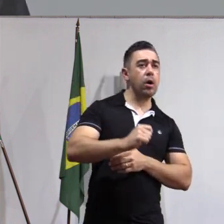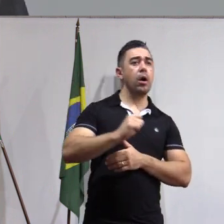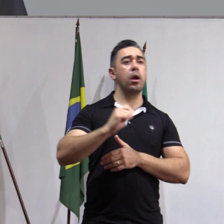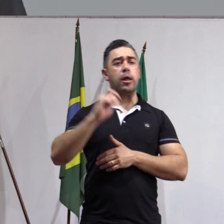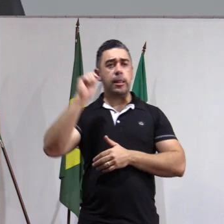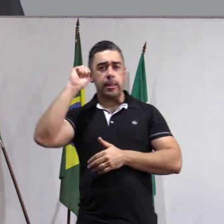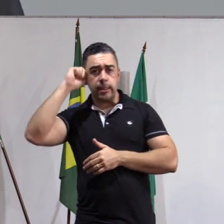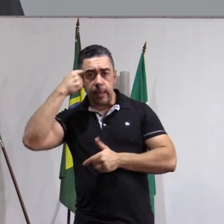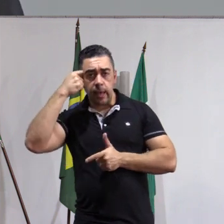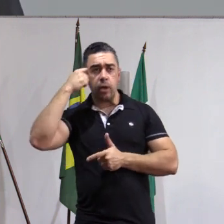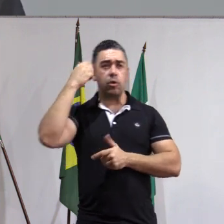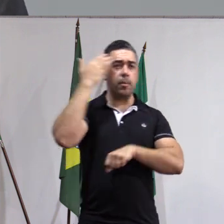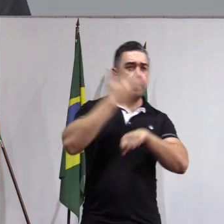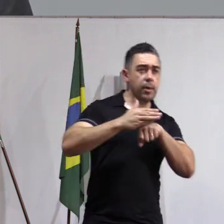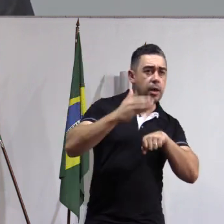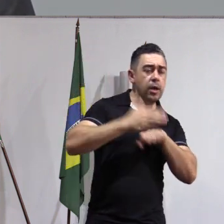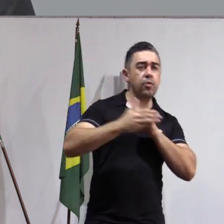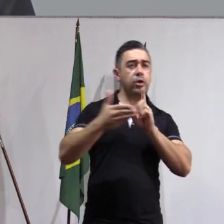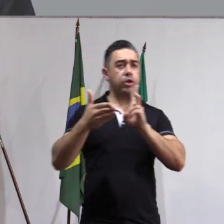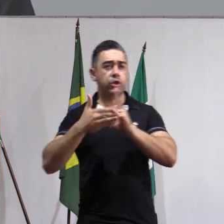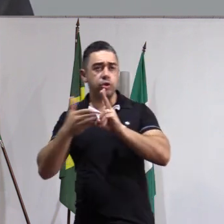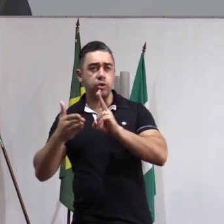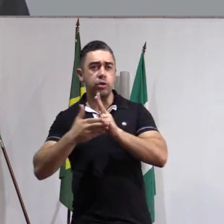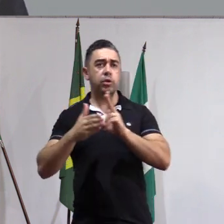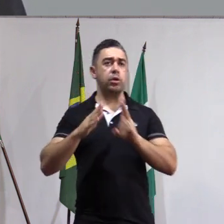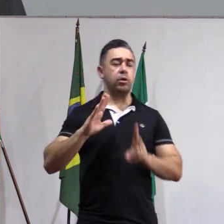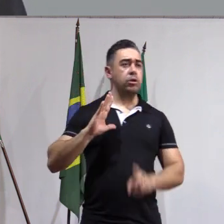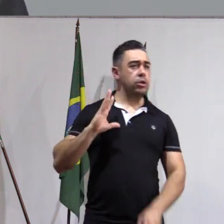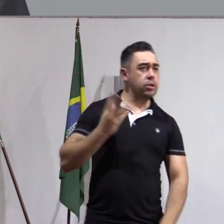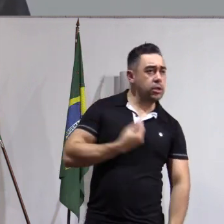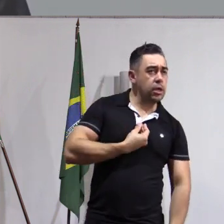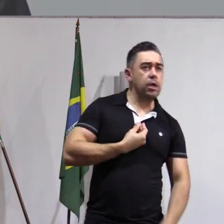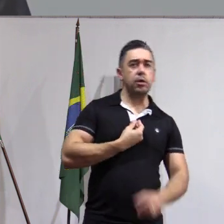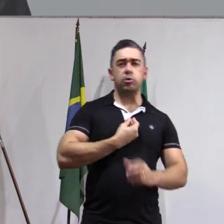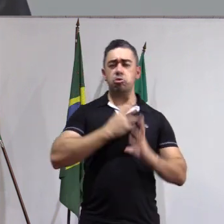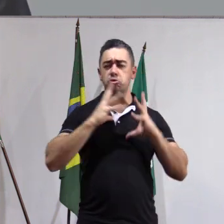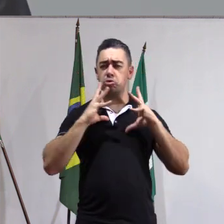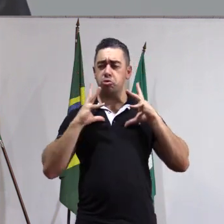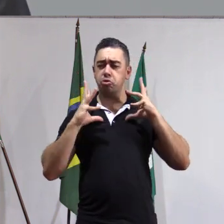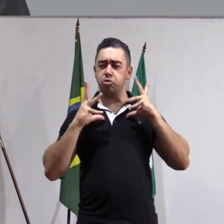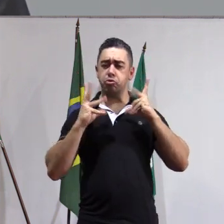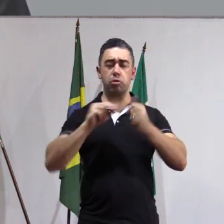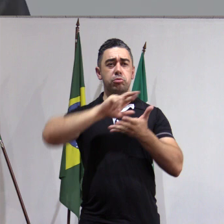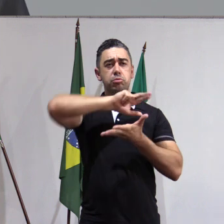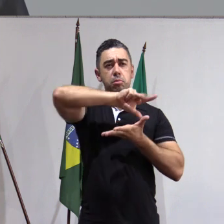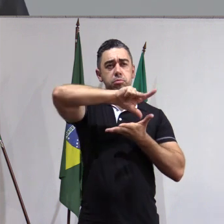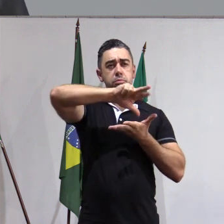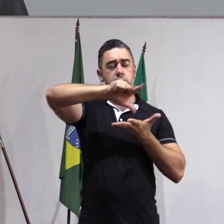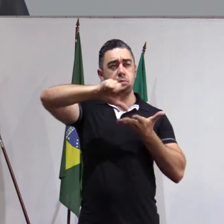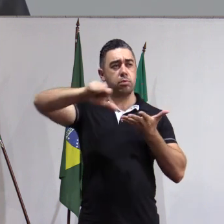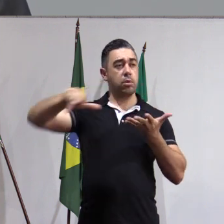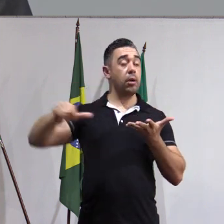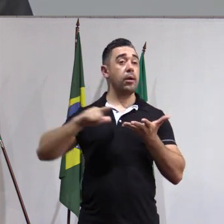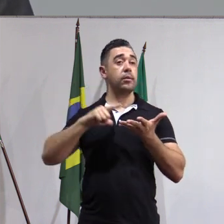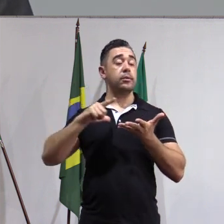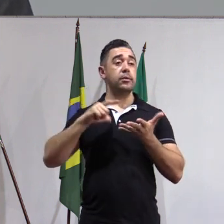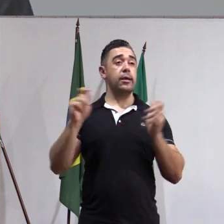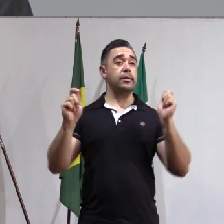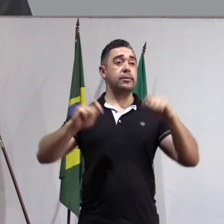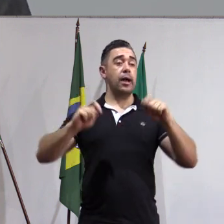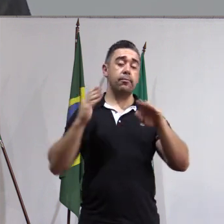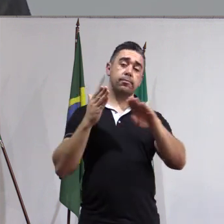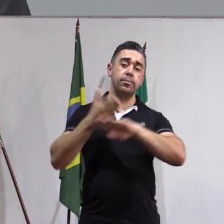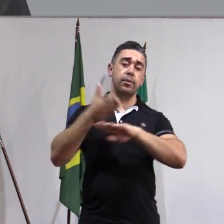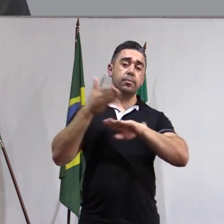para negros, para brancos, para índios, para cis, para trans e para toda a diversidade que nós temos da nossa população, dando acesso